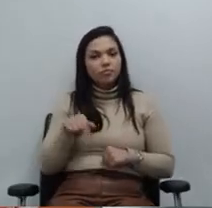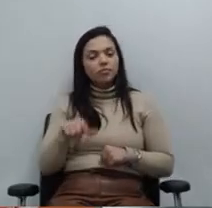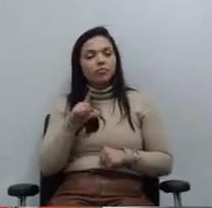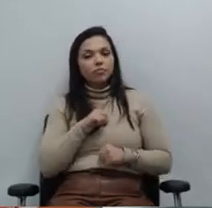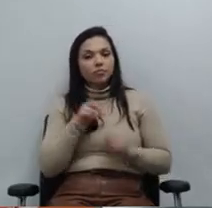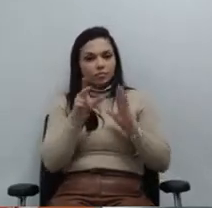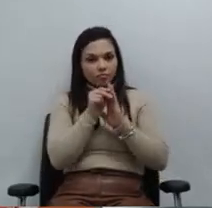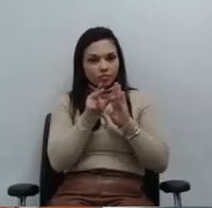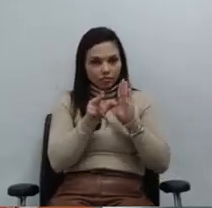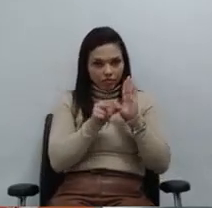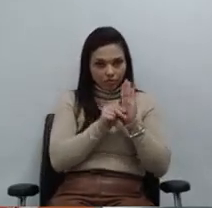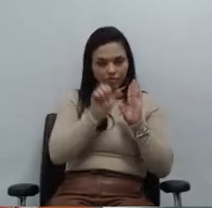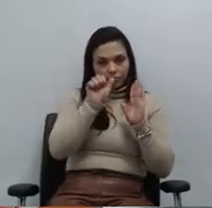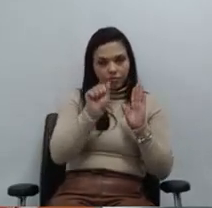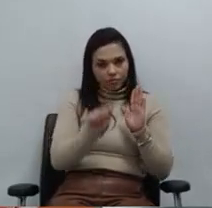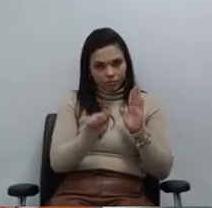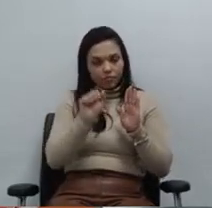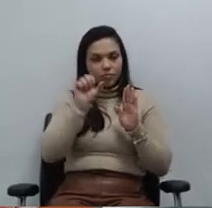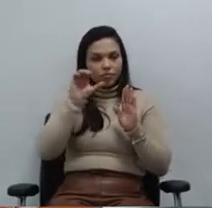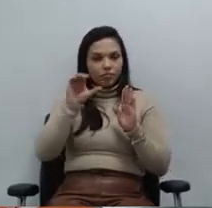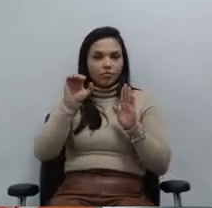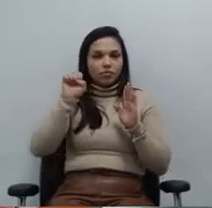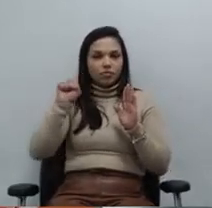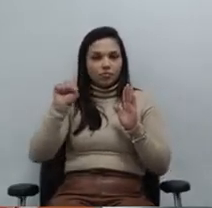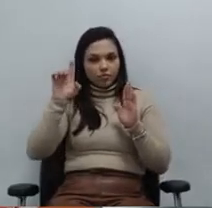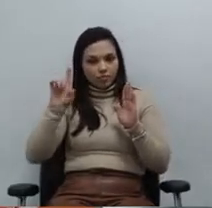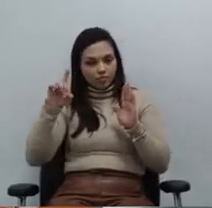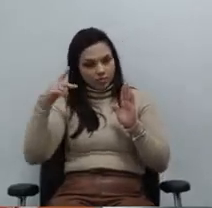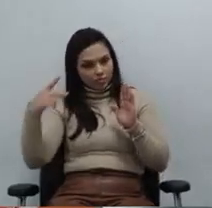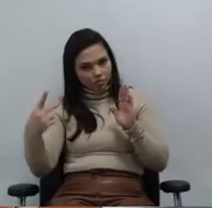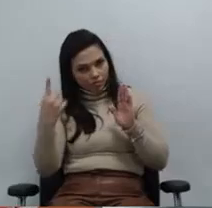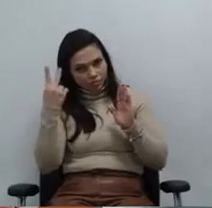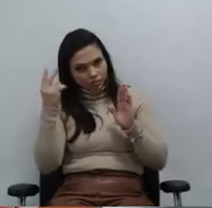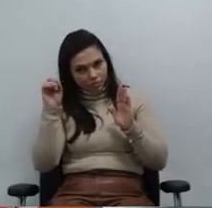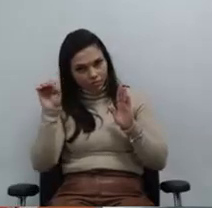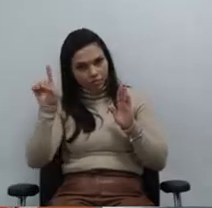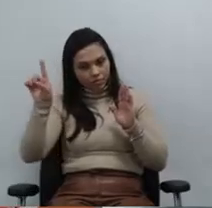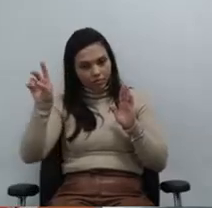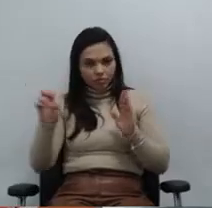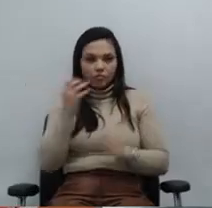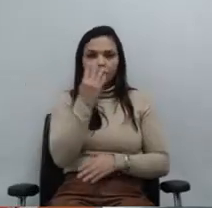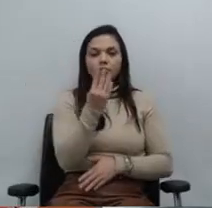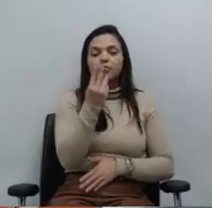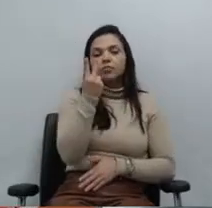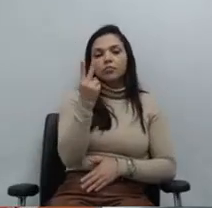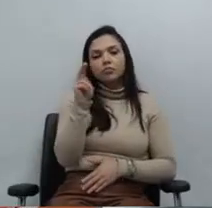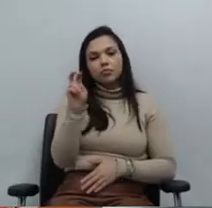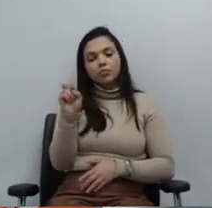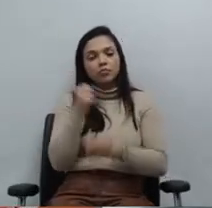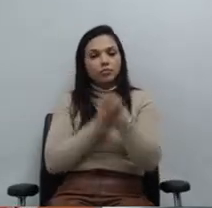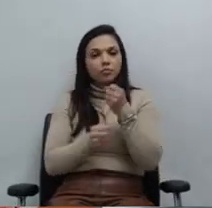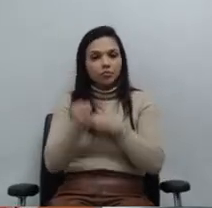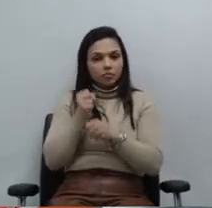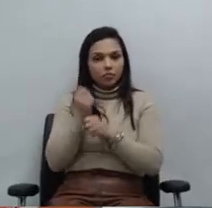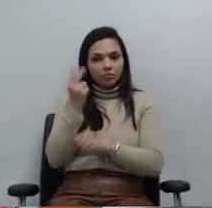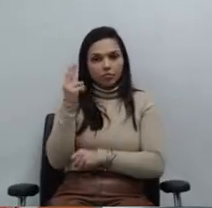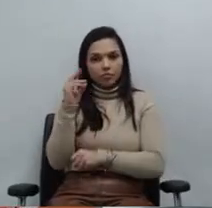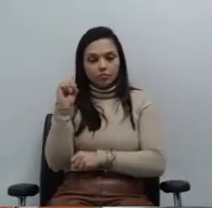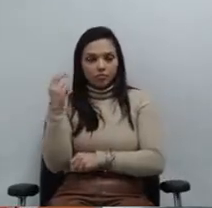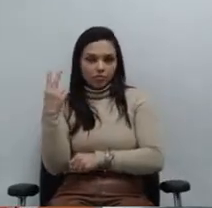artigo 2º-A da deliberação CSDP 325 de 2015, com alteração da 425 de 2024. Eu